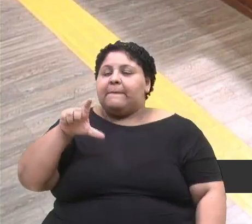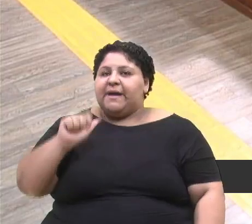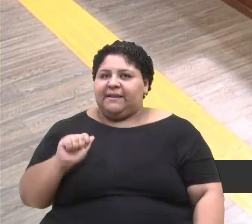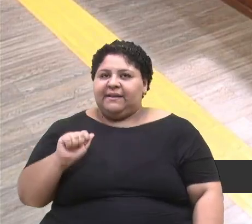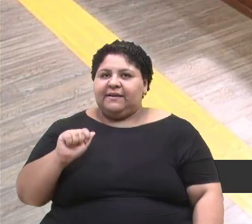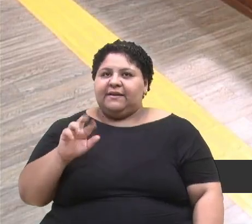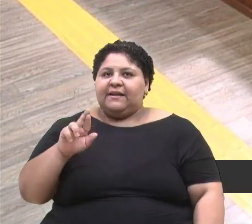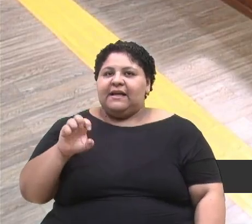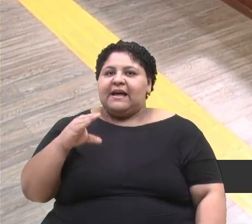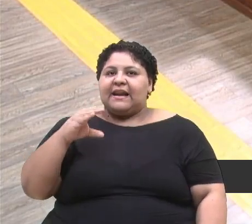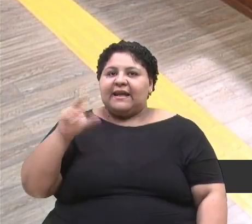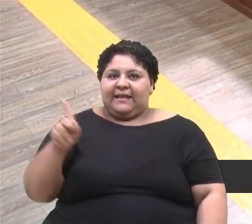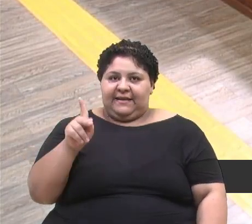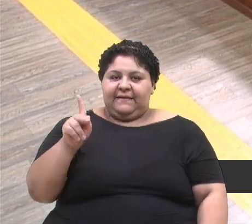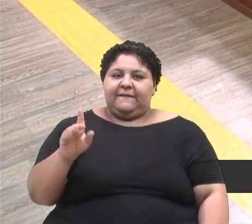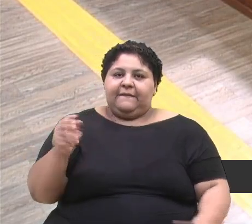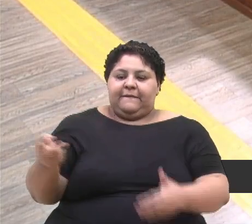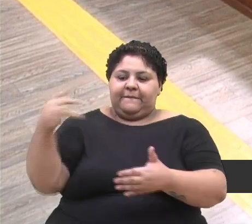na tribuna.